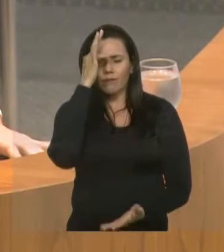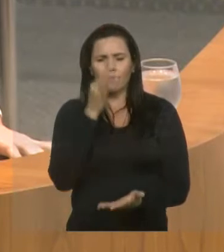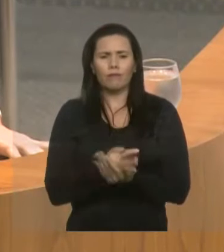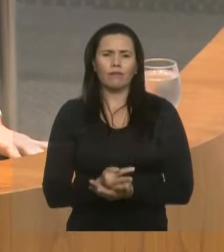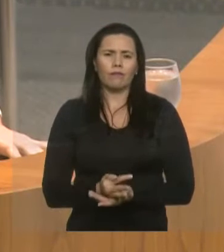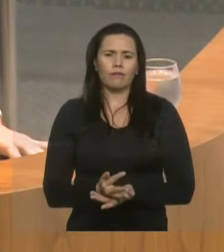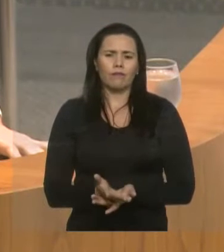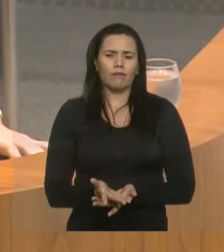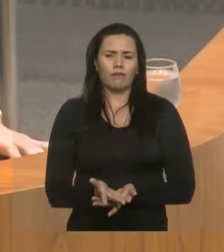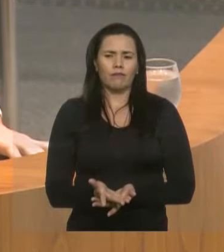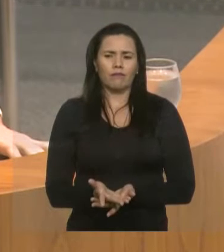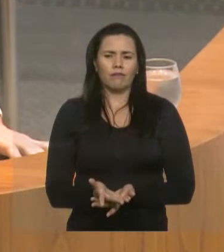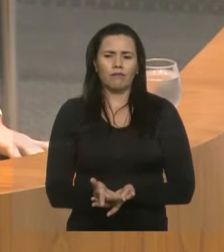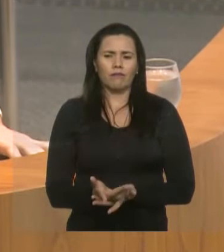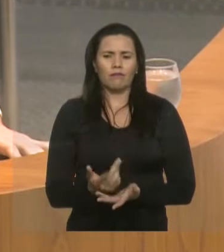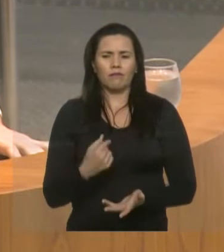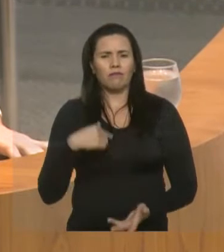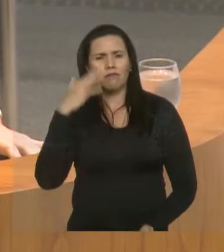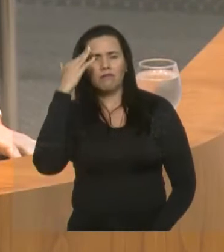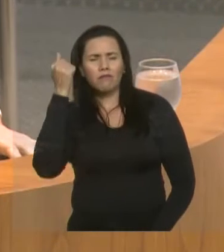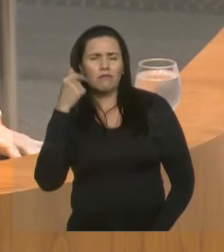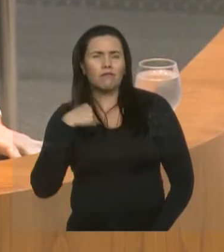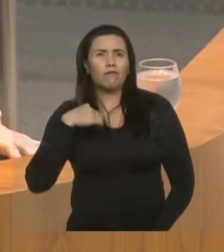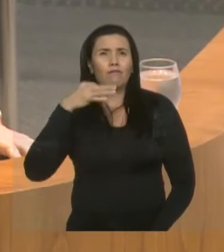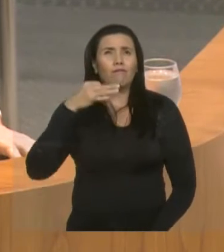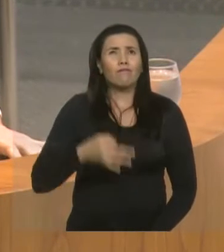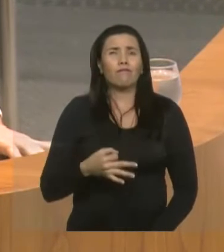conseguir. Com a certeza